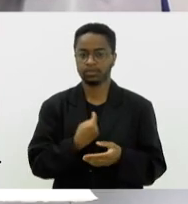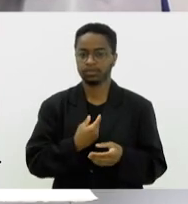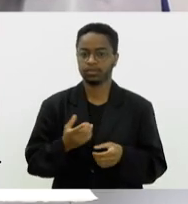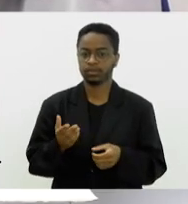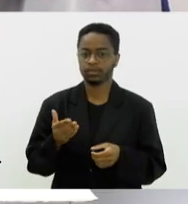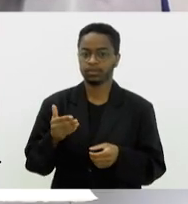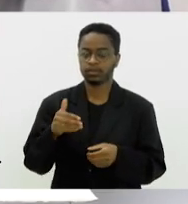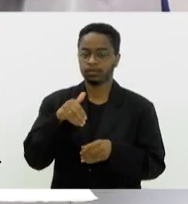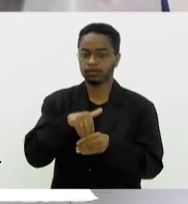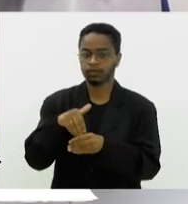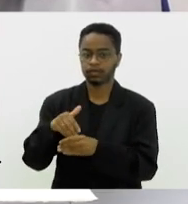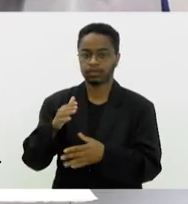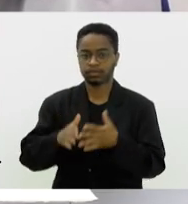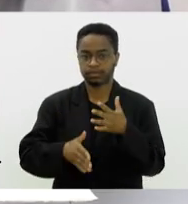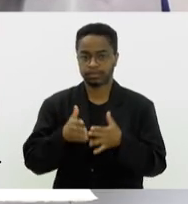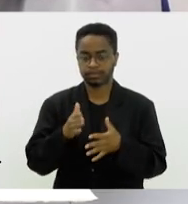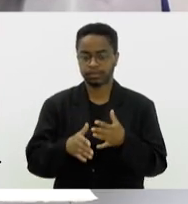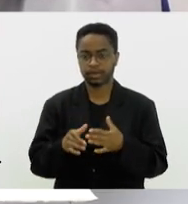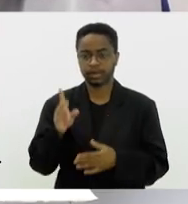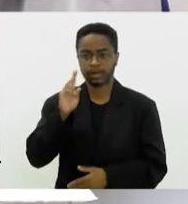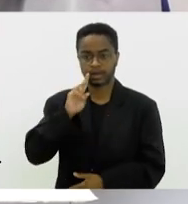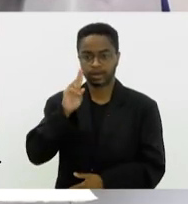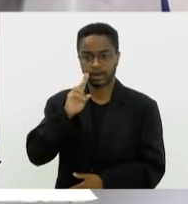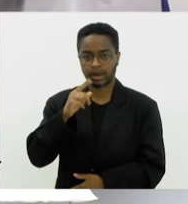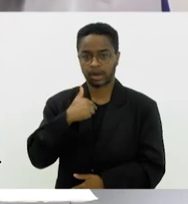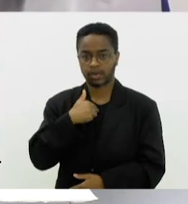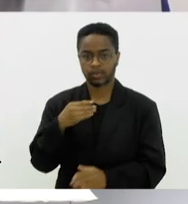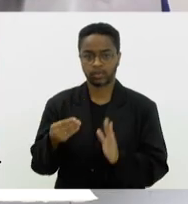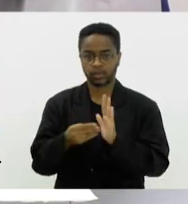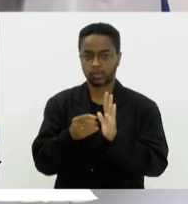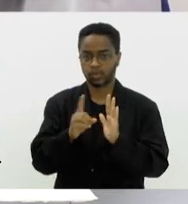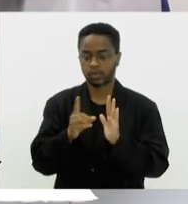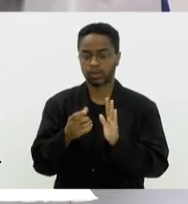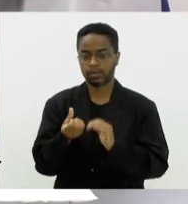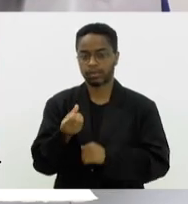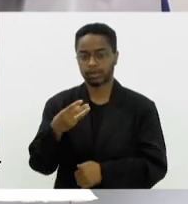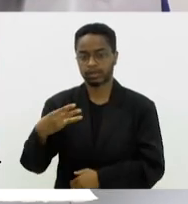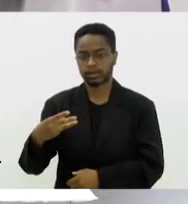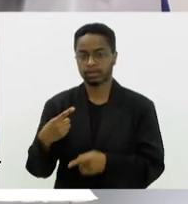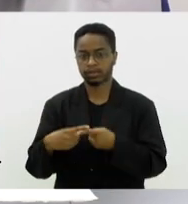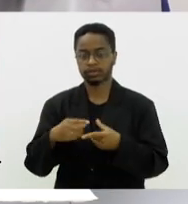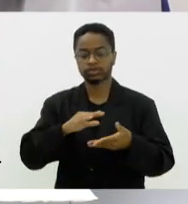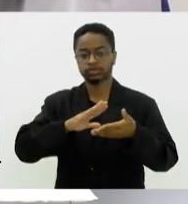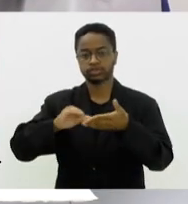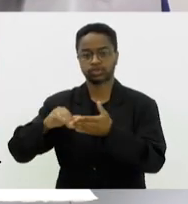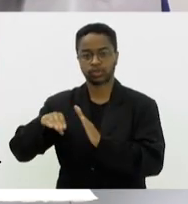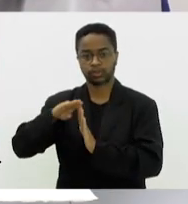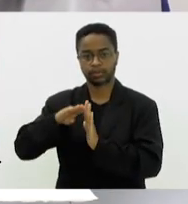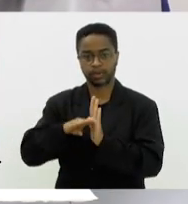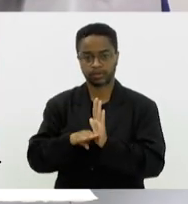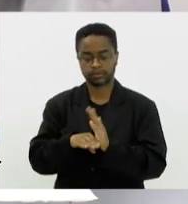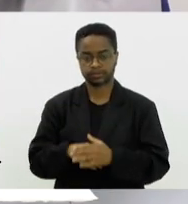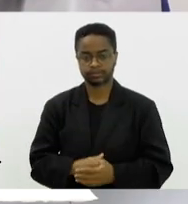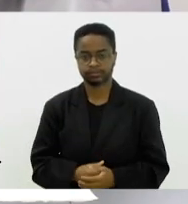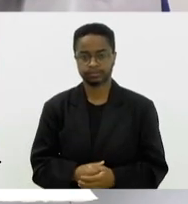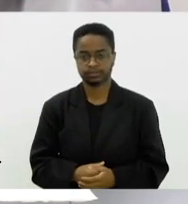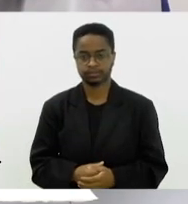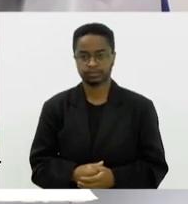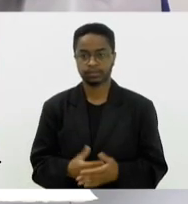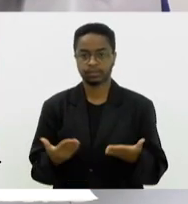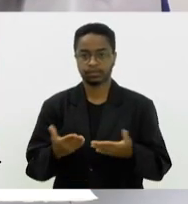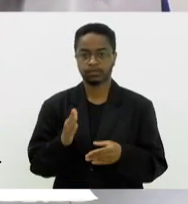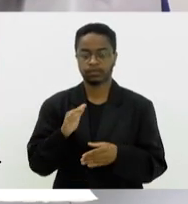a prejudicabilidade. Só lembrando que eu não incluí o 63 nos blocos, porque ele foi retirado de pauta. Votaremos,